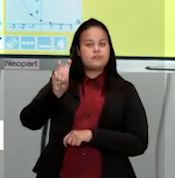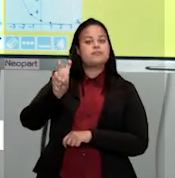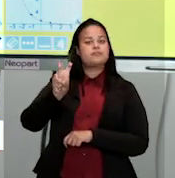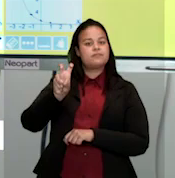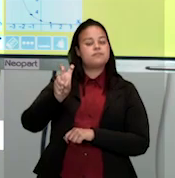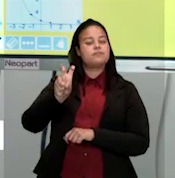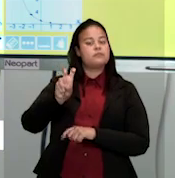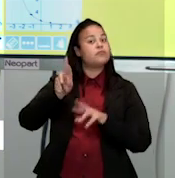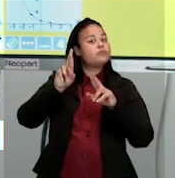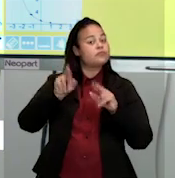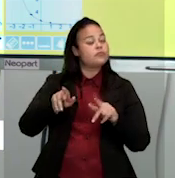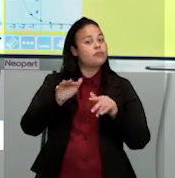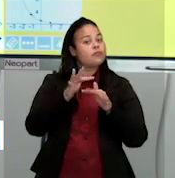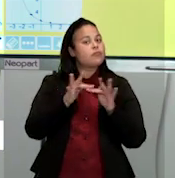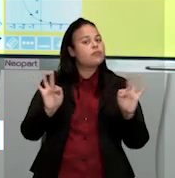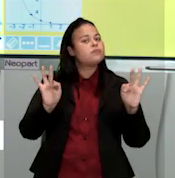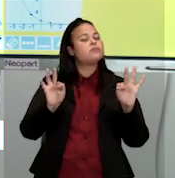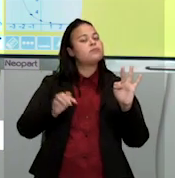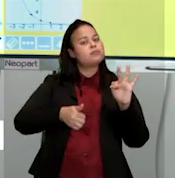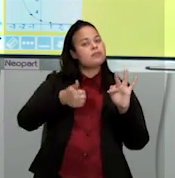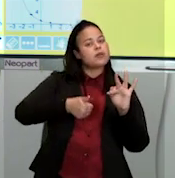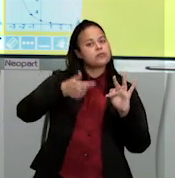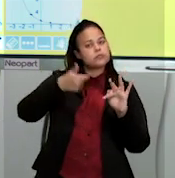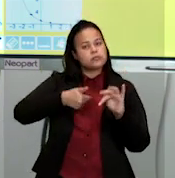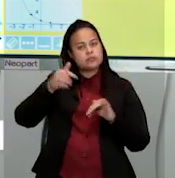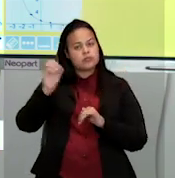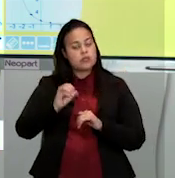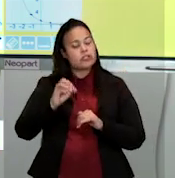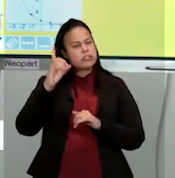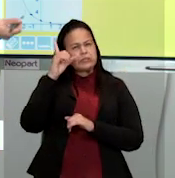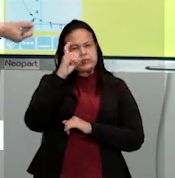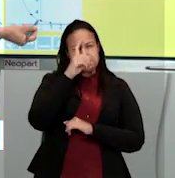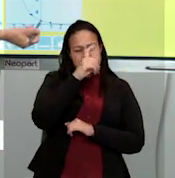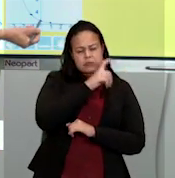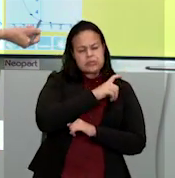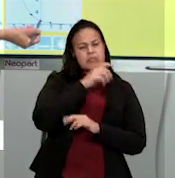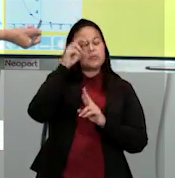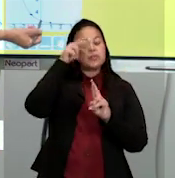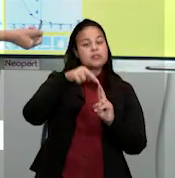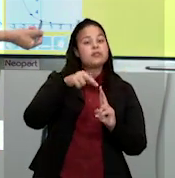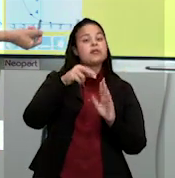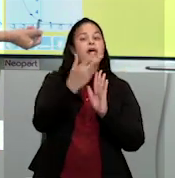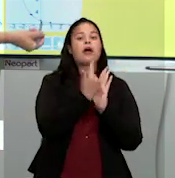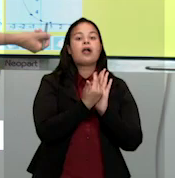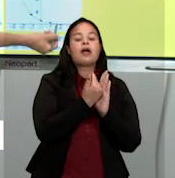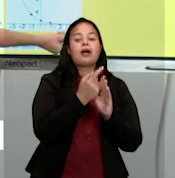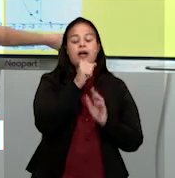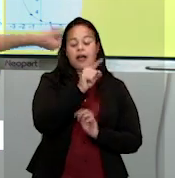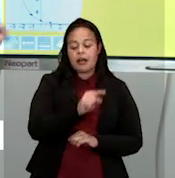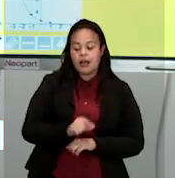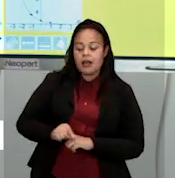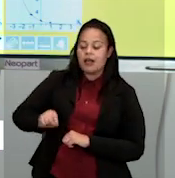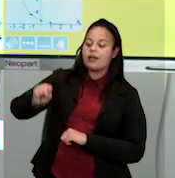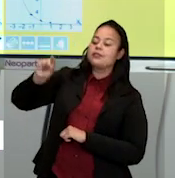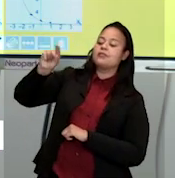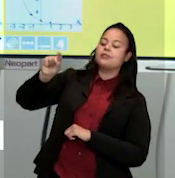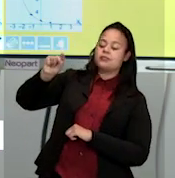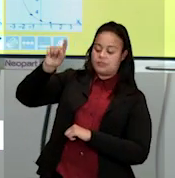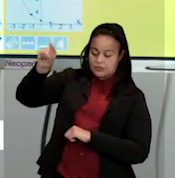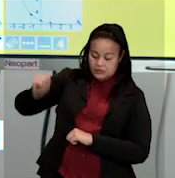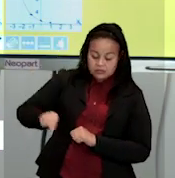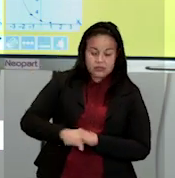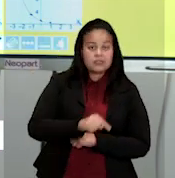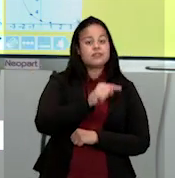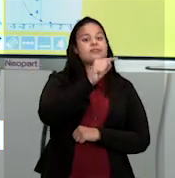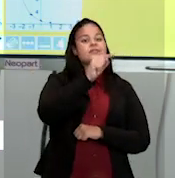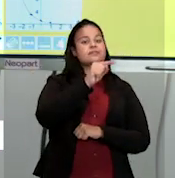segundo grau, função de primeiro grau, é mais difícil de representar, principalmente nessa parte da decrescente e nessa parte da